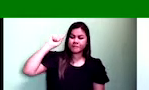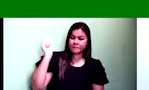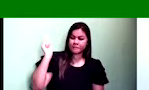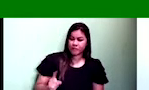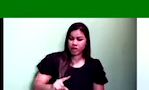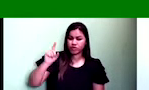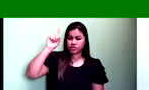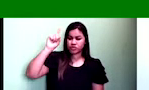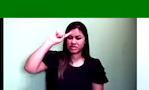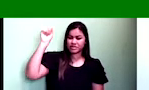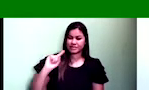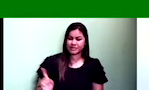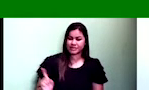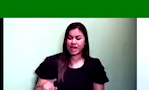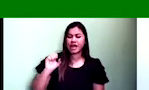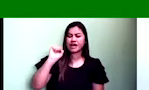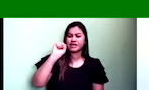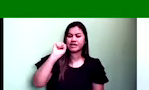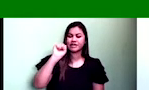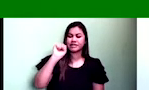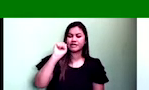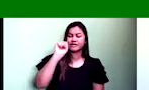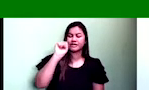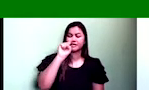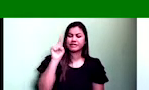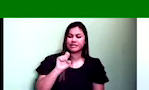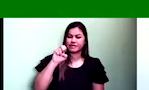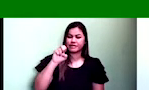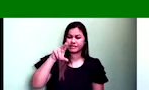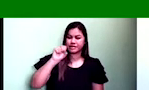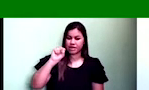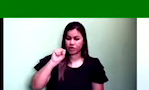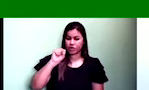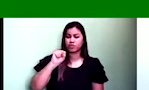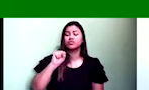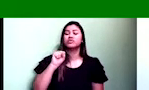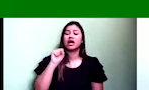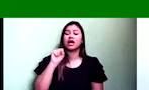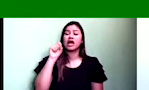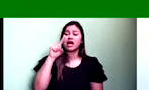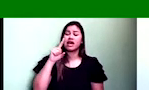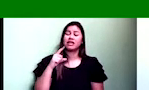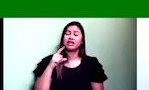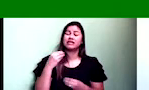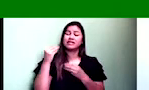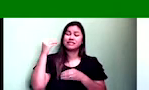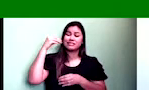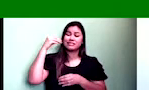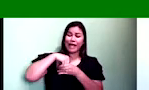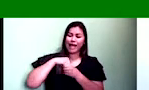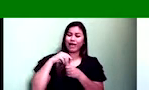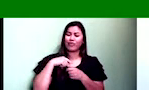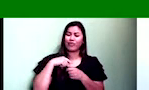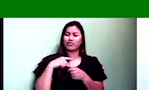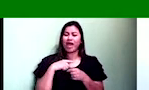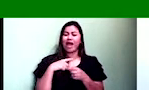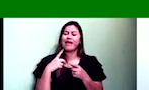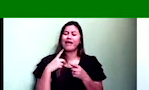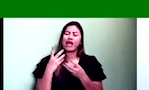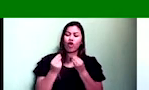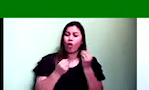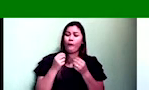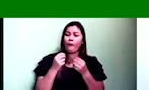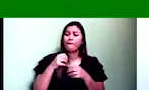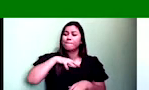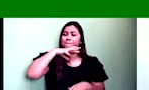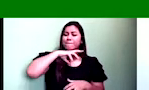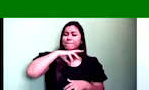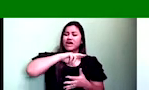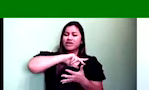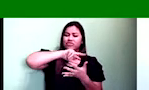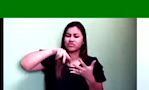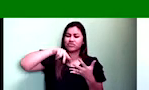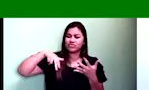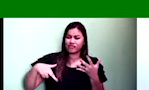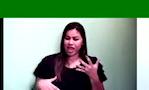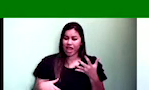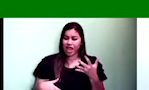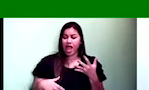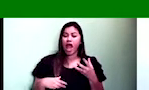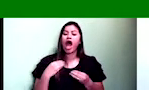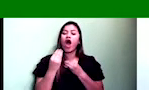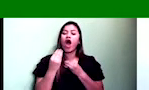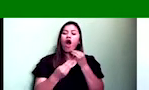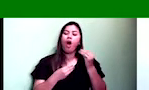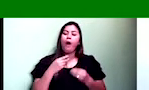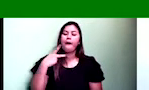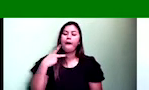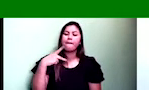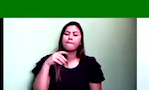amantes. Procris, que era uma mulher, teve a ideia de introduzir uma bexiga de cabra em sua vagina